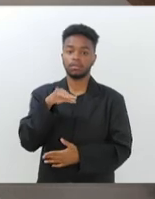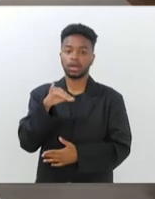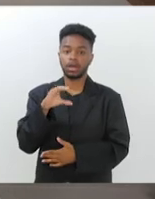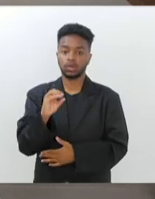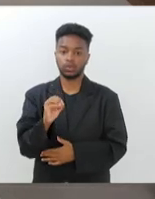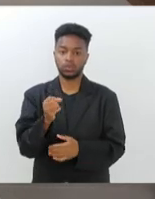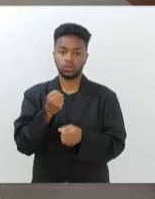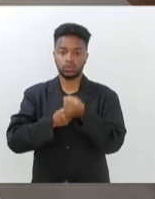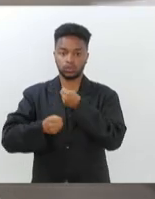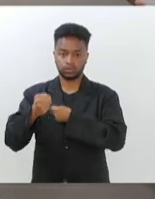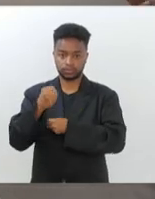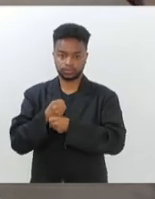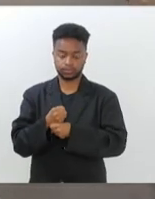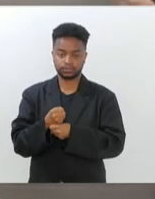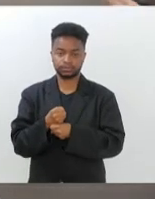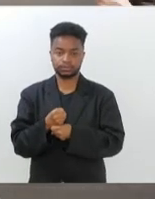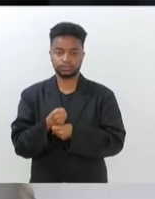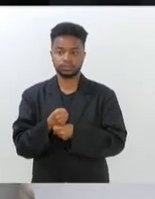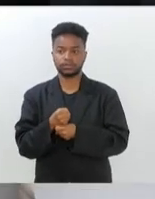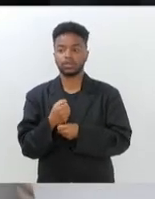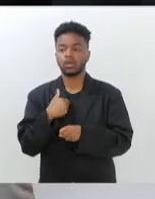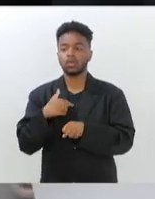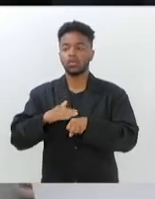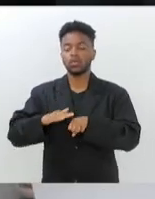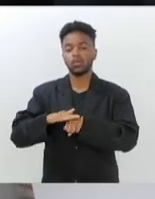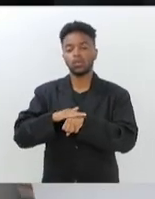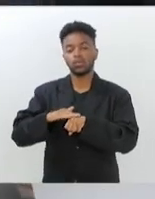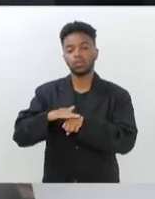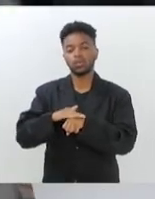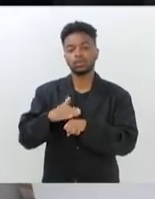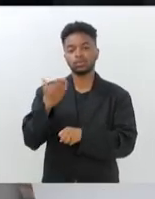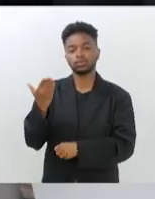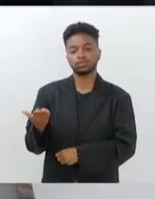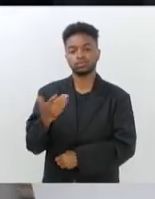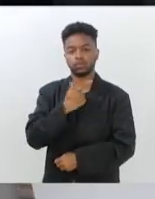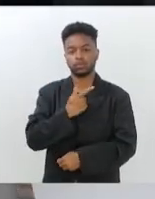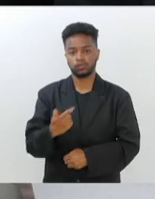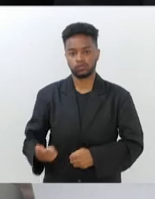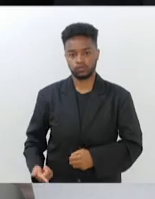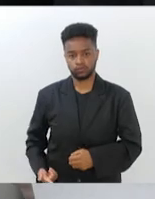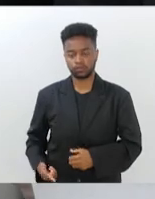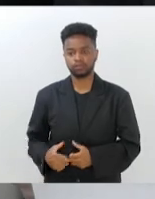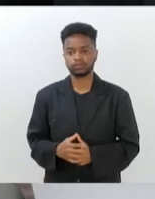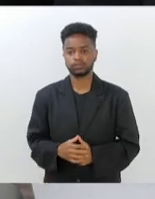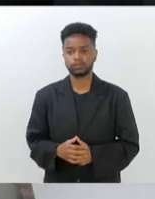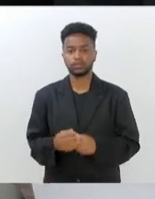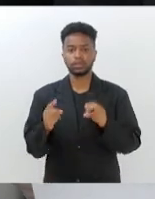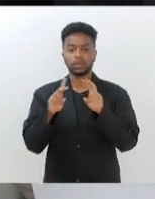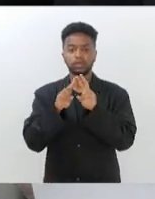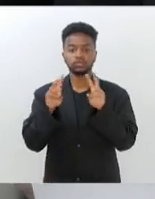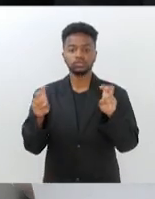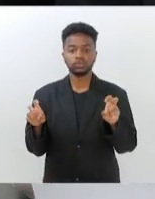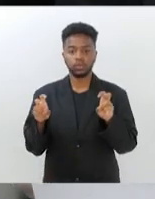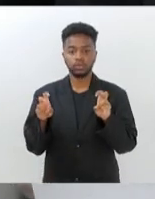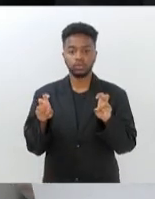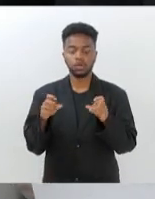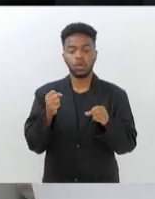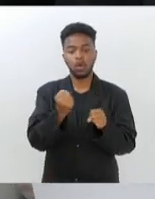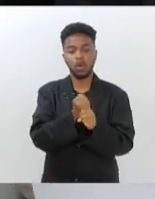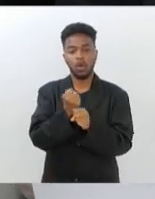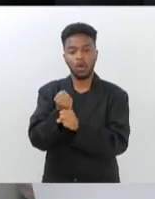passado eu tenho conversado com o próprio Governador sobre um pacote de